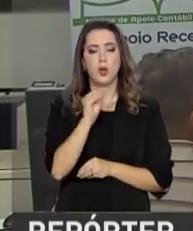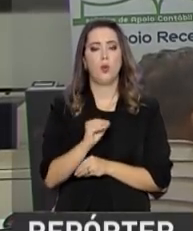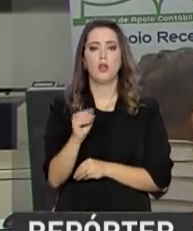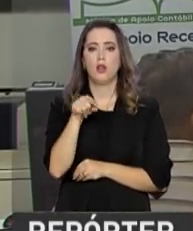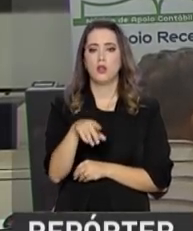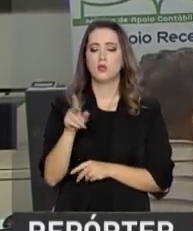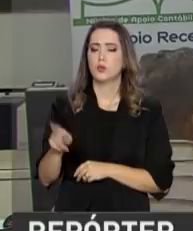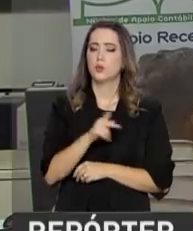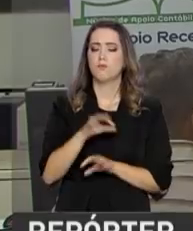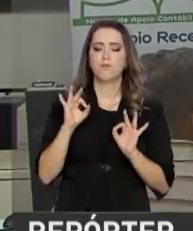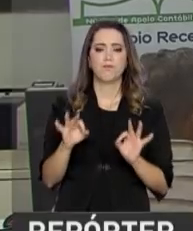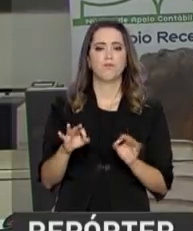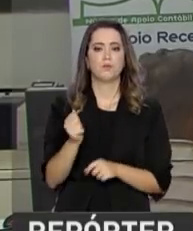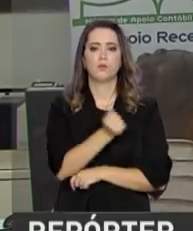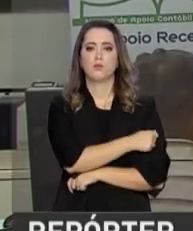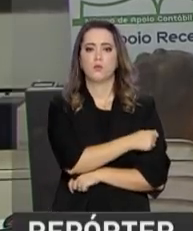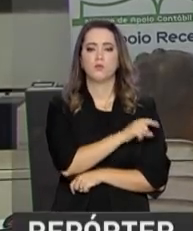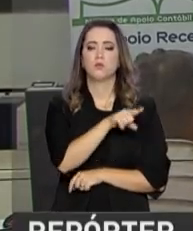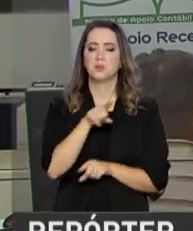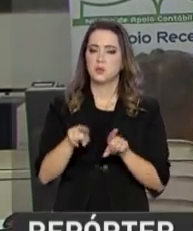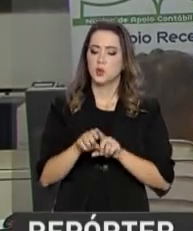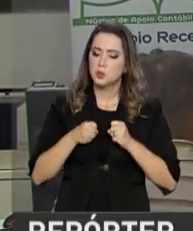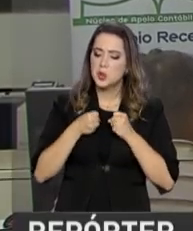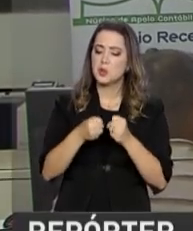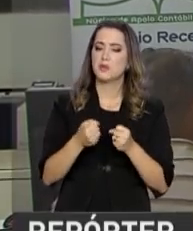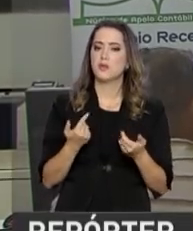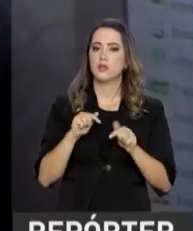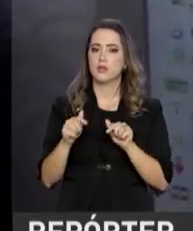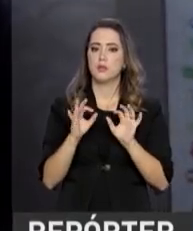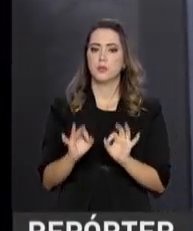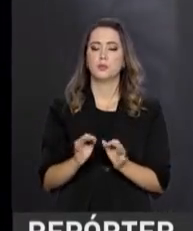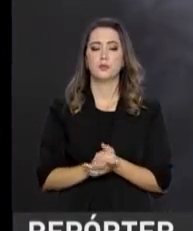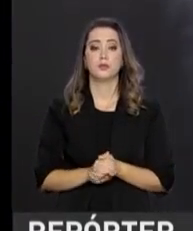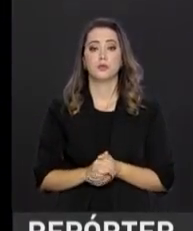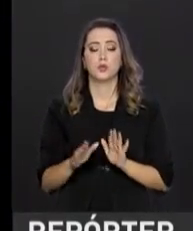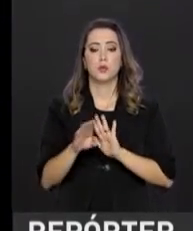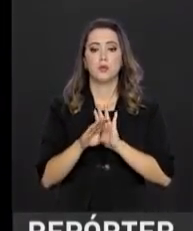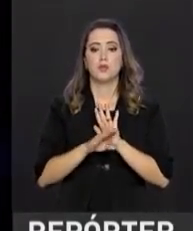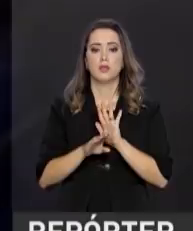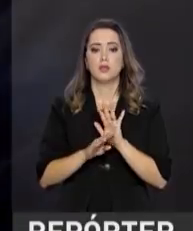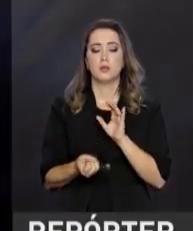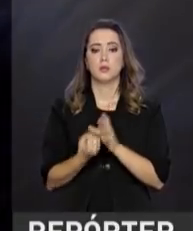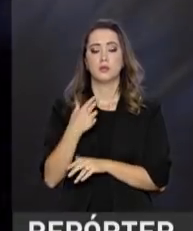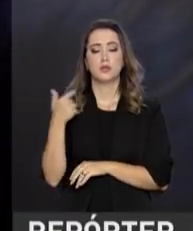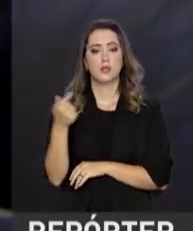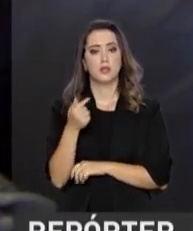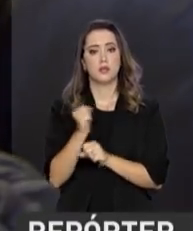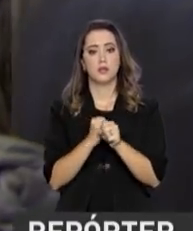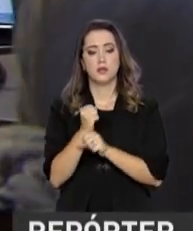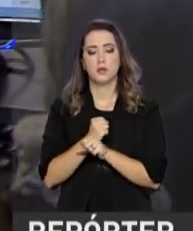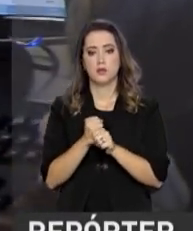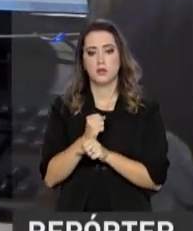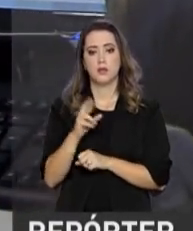são excelentes, os alunos dedicados à beça. O programa foi criado há 7 anos pela Receita